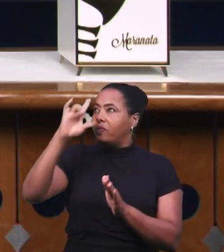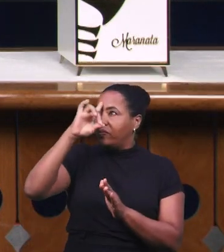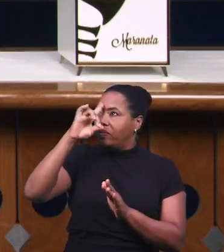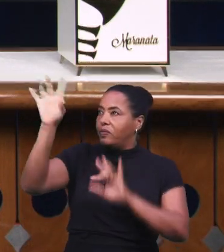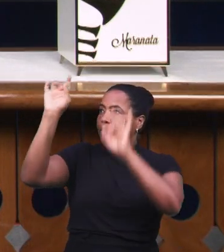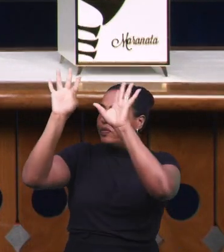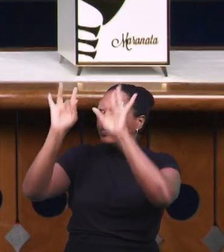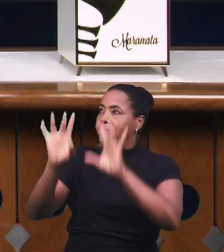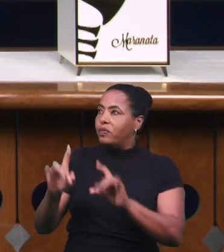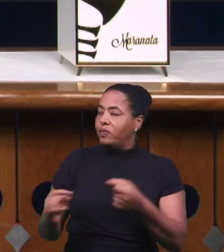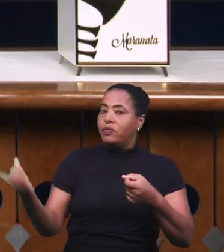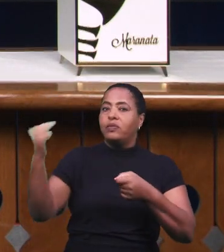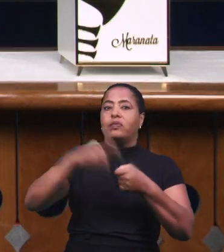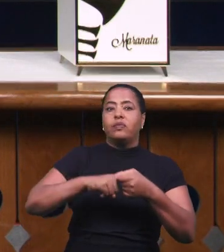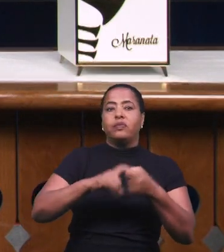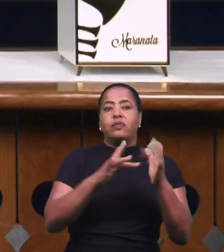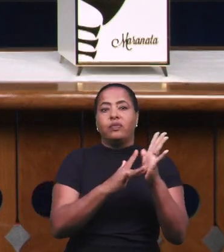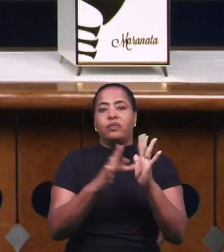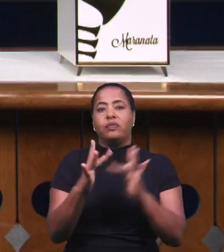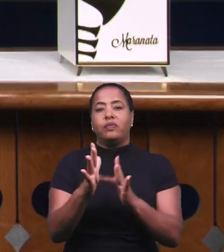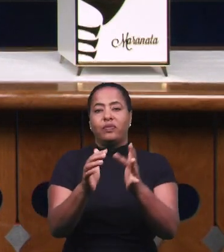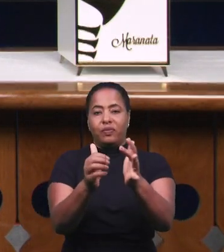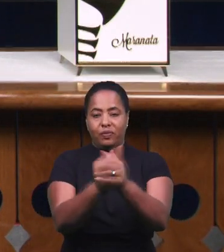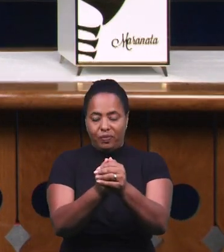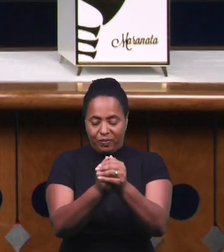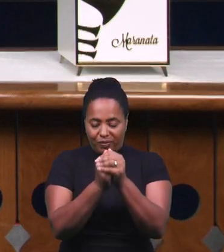da volta de Jesus. Amém.